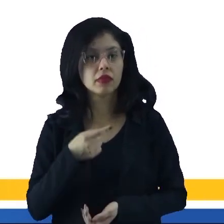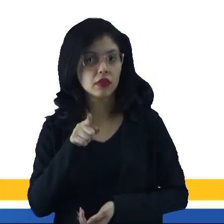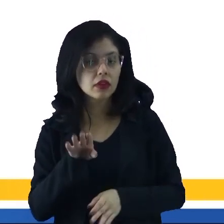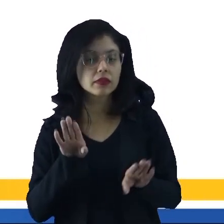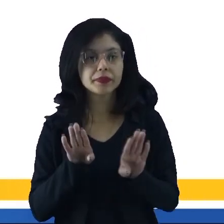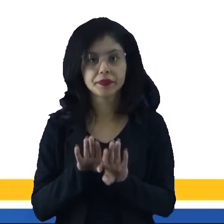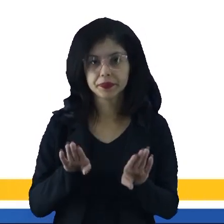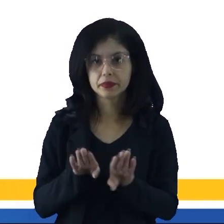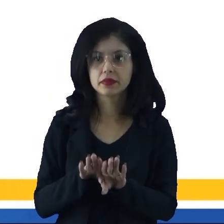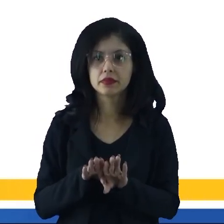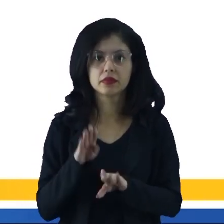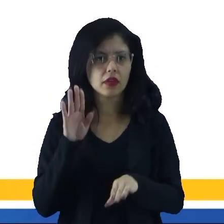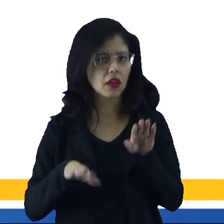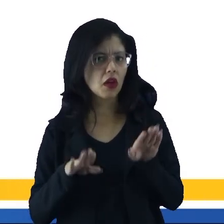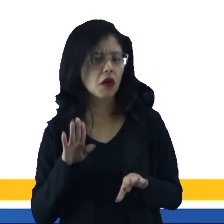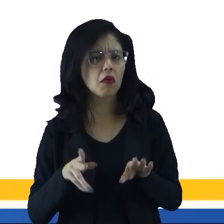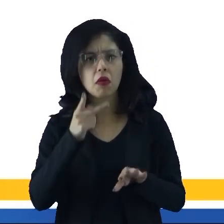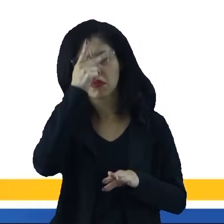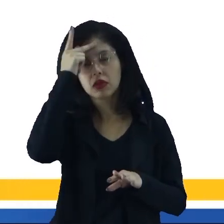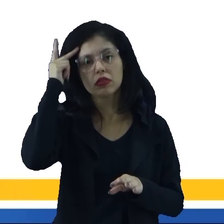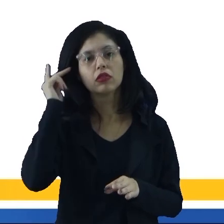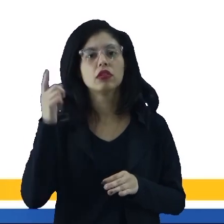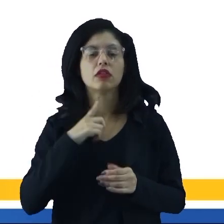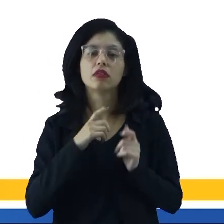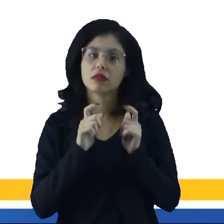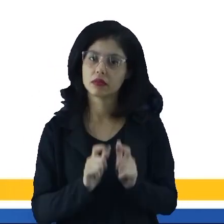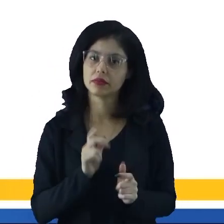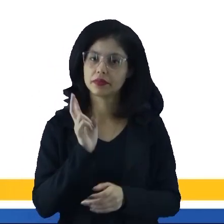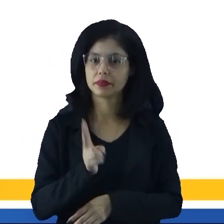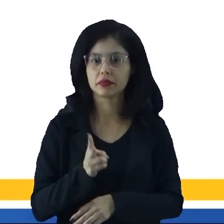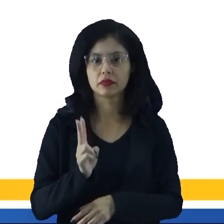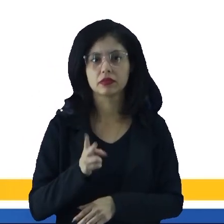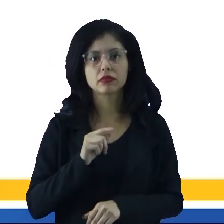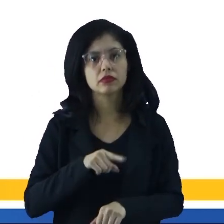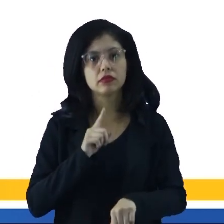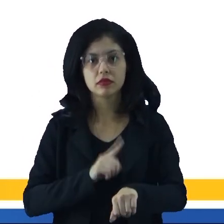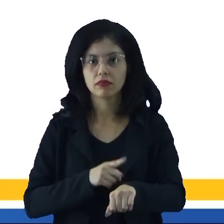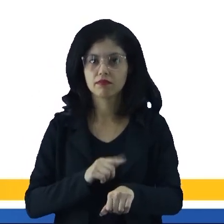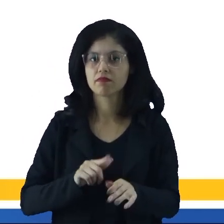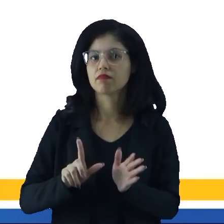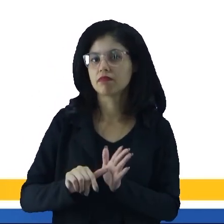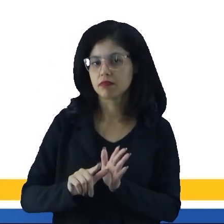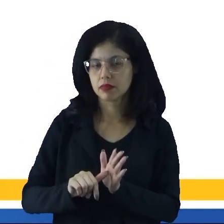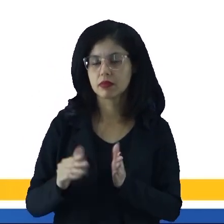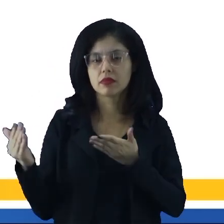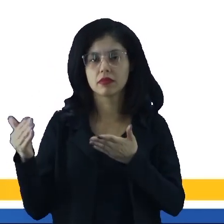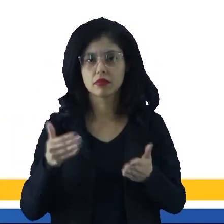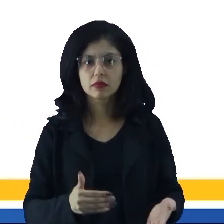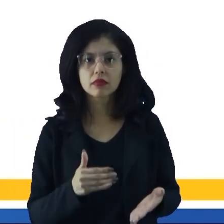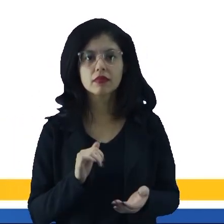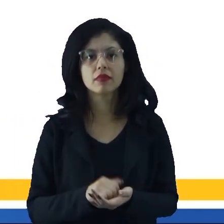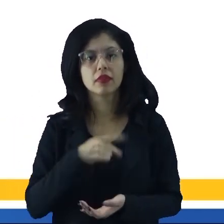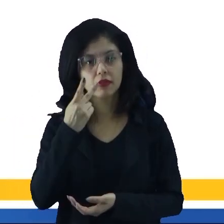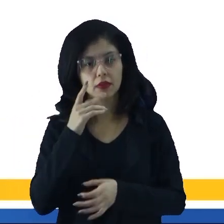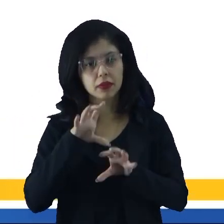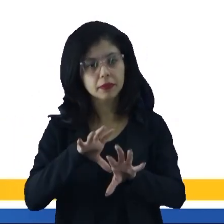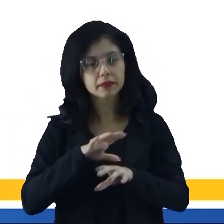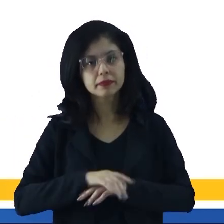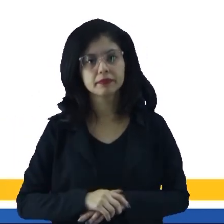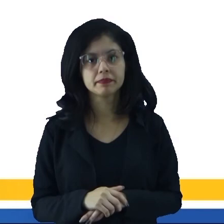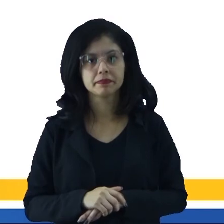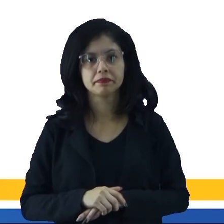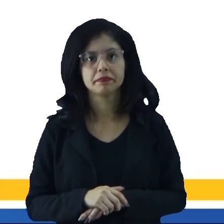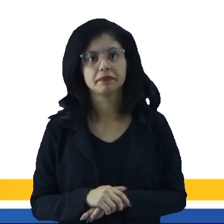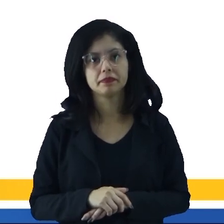se referindo, talvez, a alguma pessoa que esteja no meio ambiente, né? Que talvez tenha chegado um pouco atrasado e ele se referiu dessa